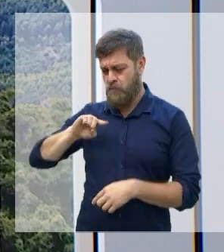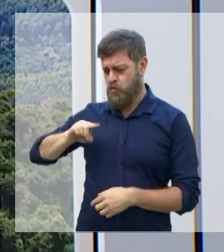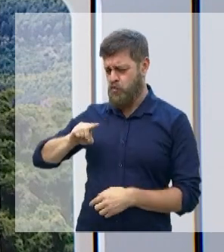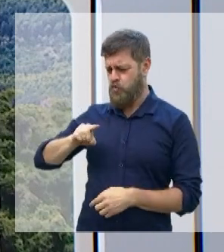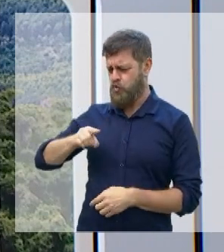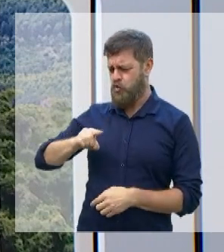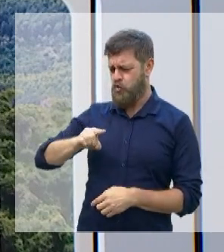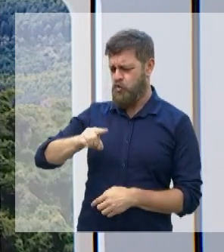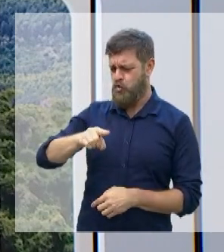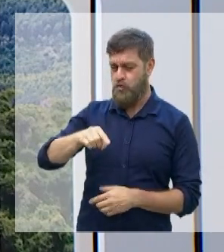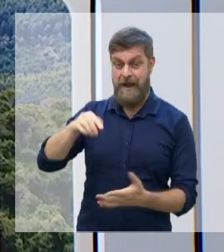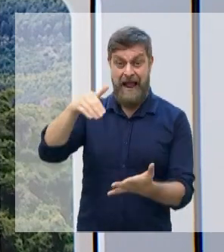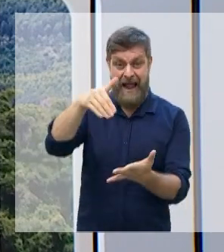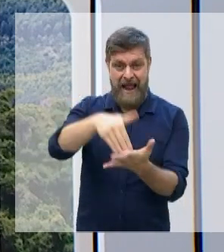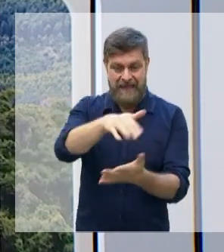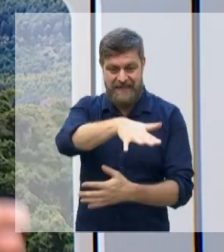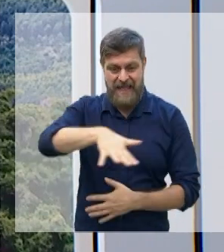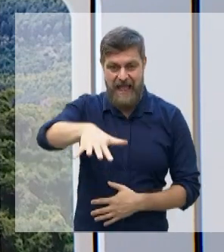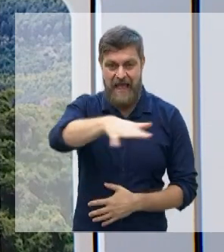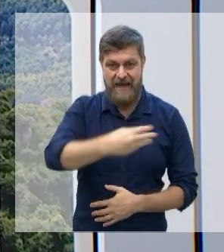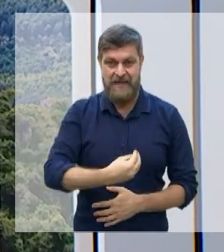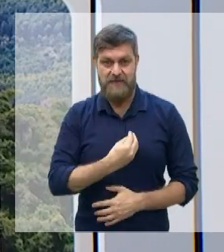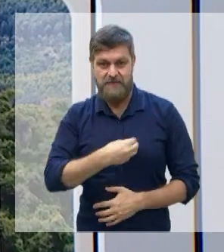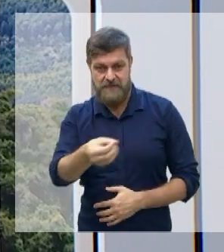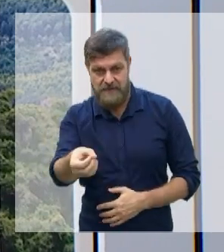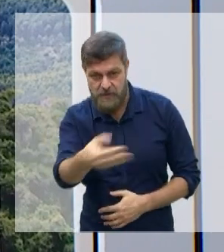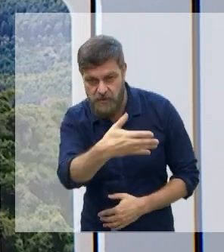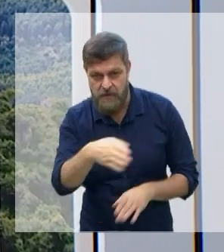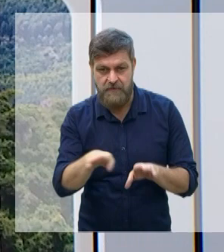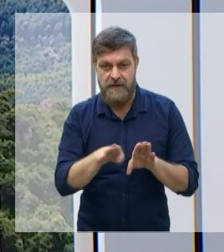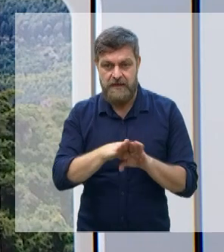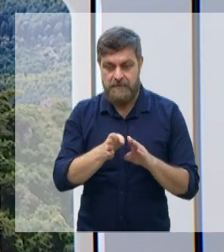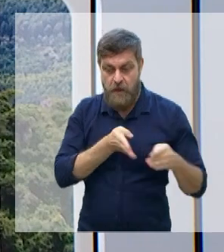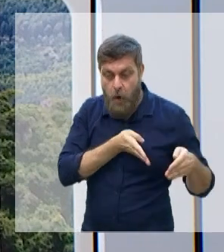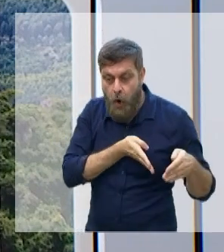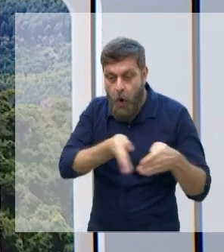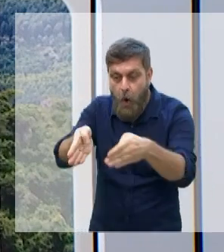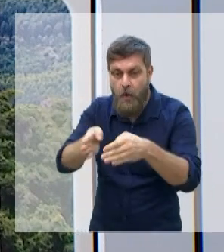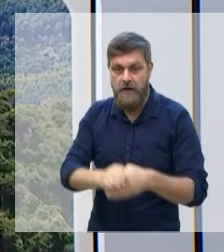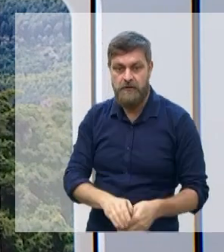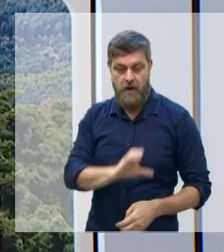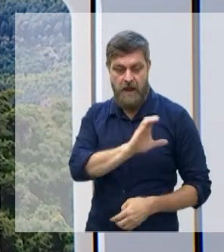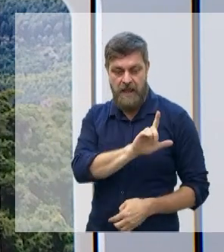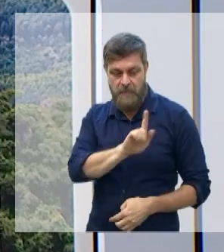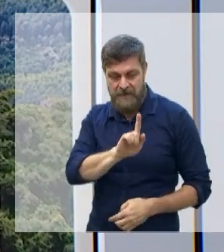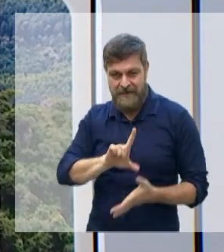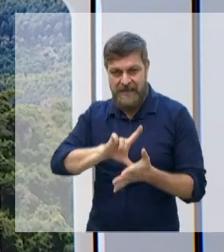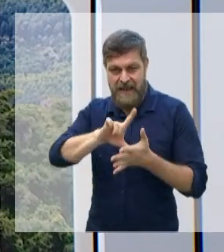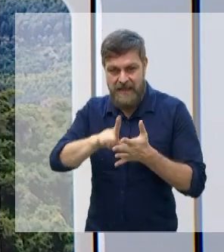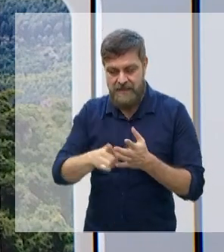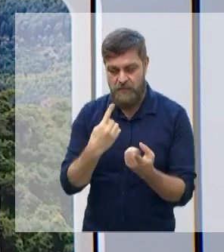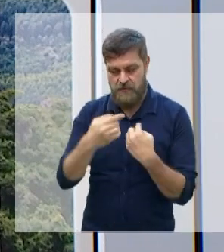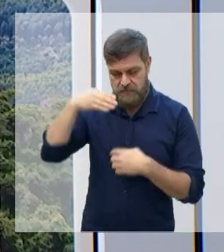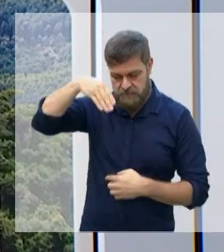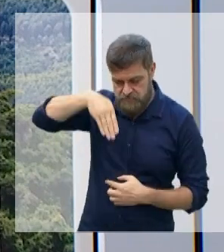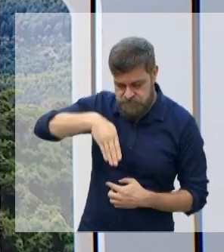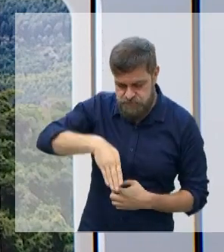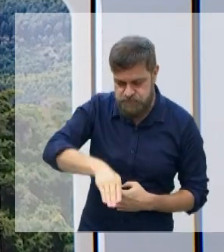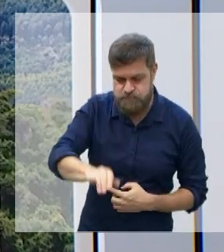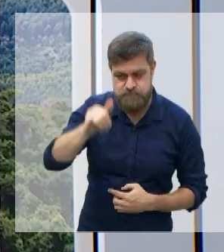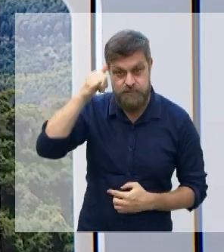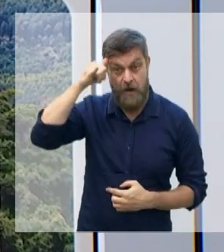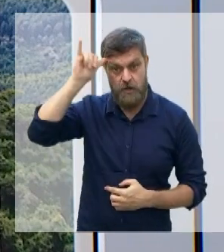até a região do vila nova o corredor campo grande começa aqui na região central depois entrega de um boi do op vai até o fim aulão